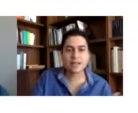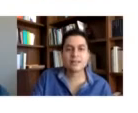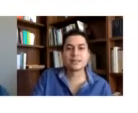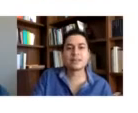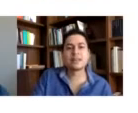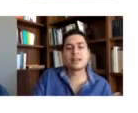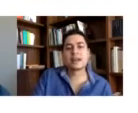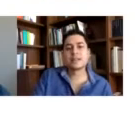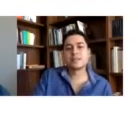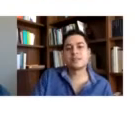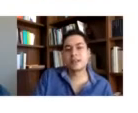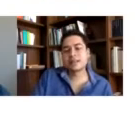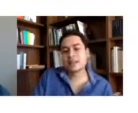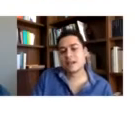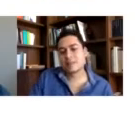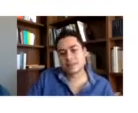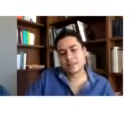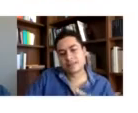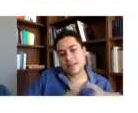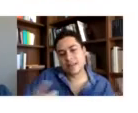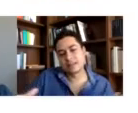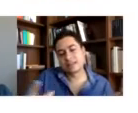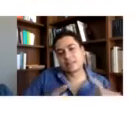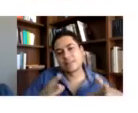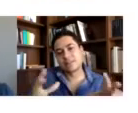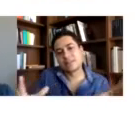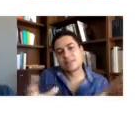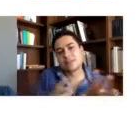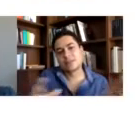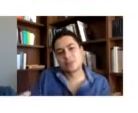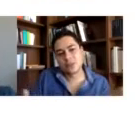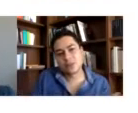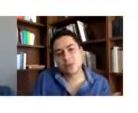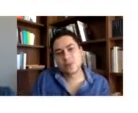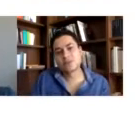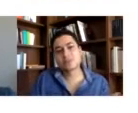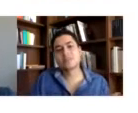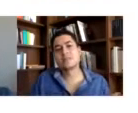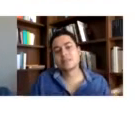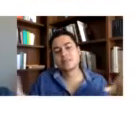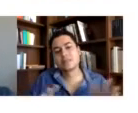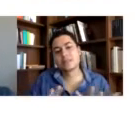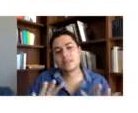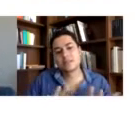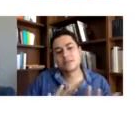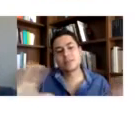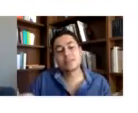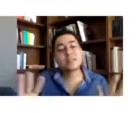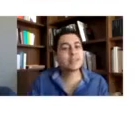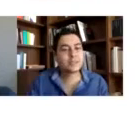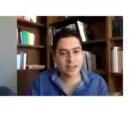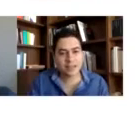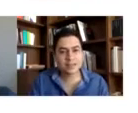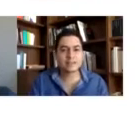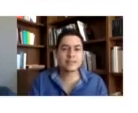nessa toada, né, a gente vai apresentar, em certa medida, de modo cronológico, assim, né, eu